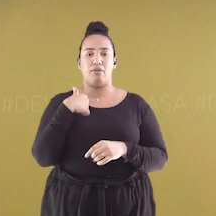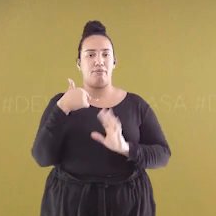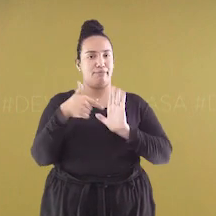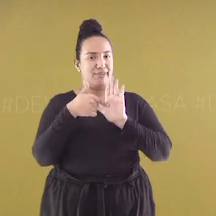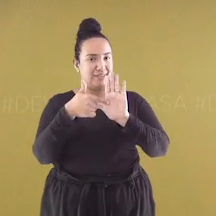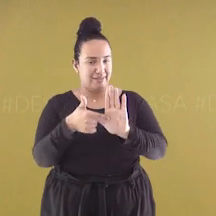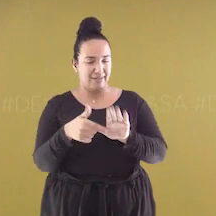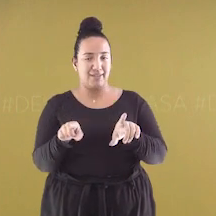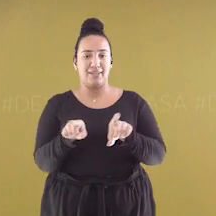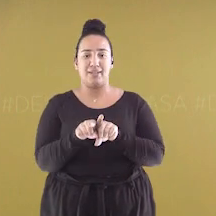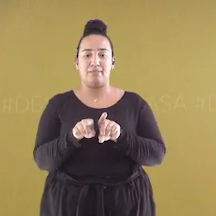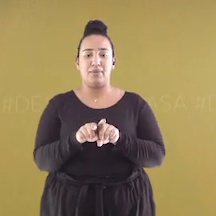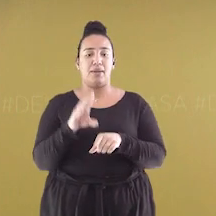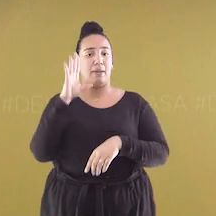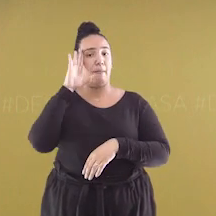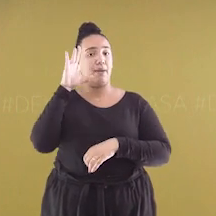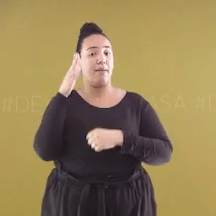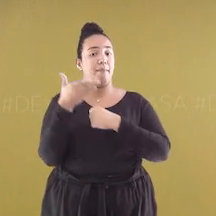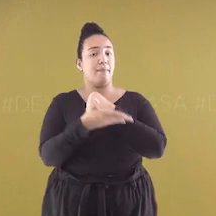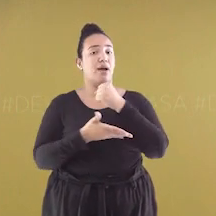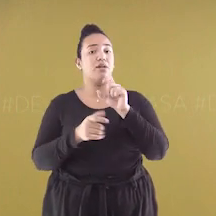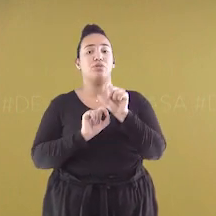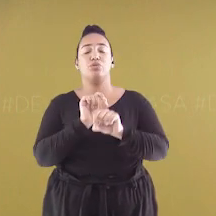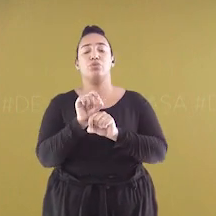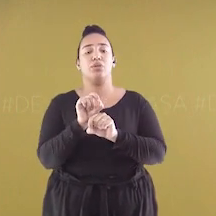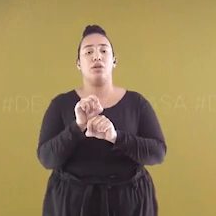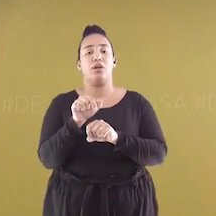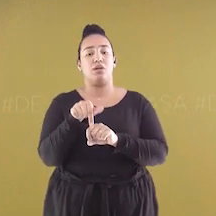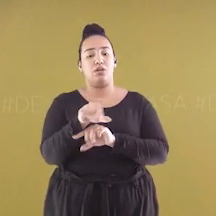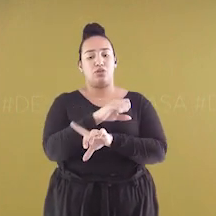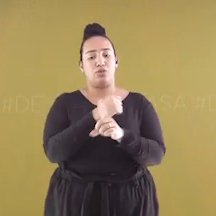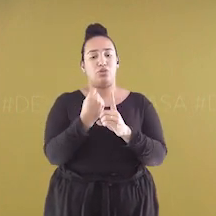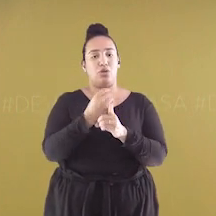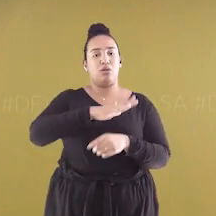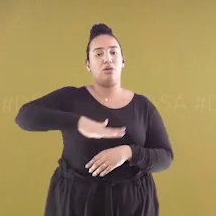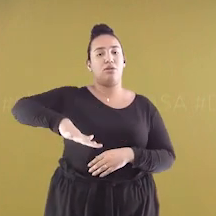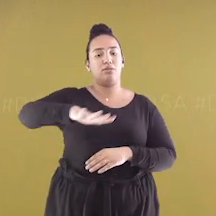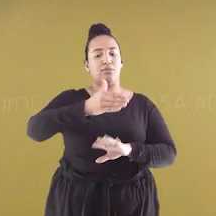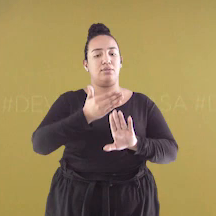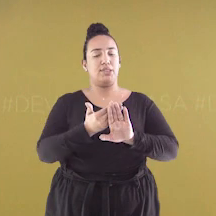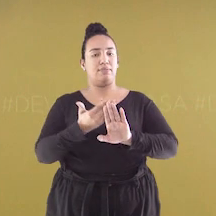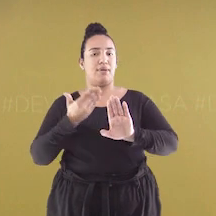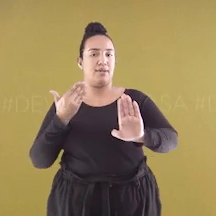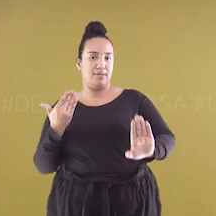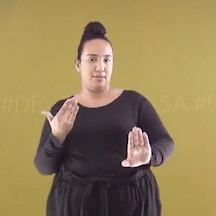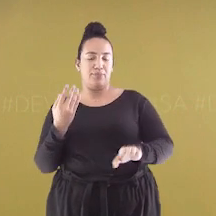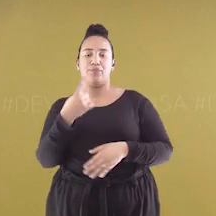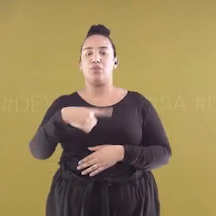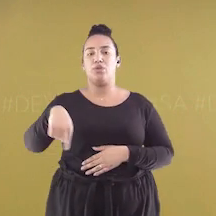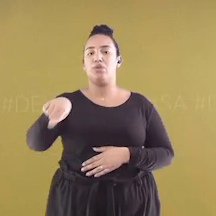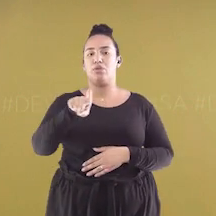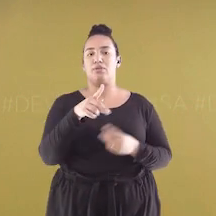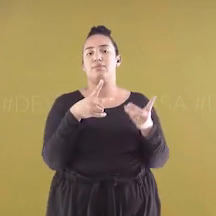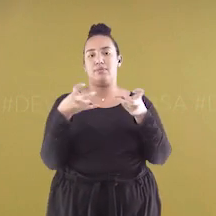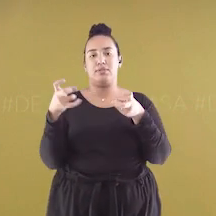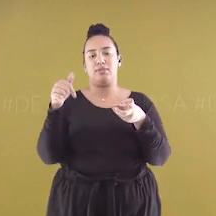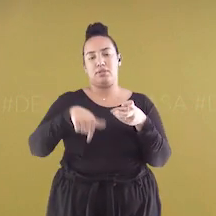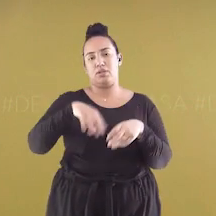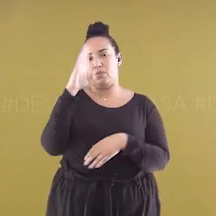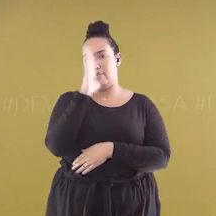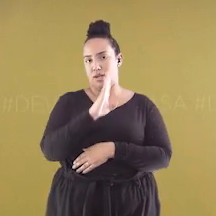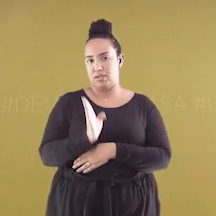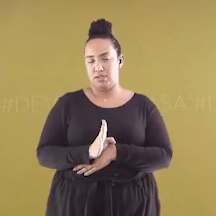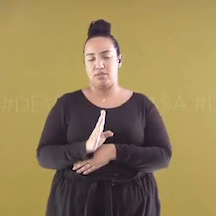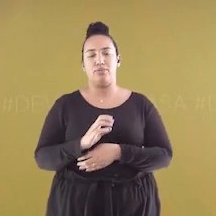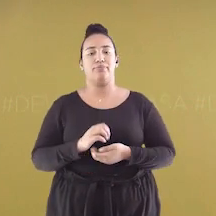e principalmente é baseado nas segregações socioespaciais, que são muito presentes no país, onde